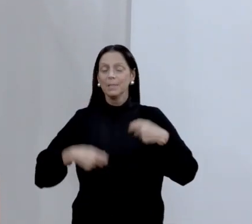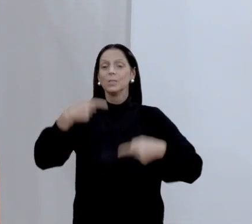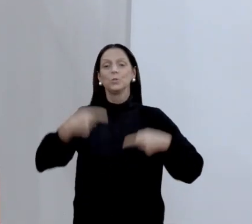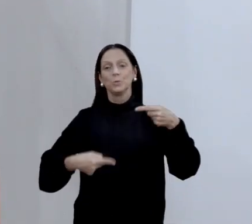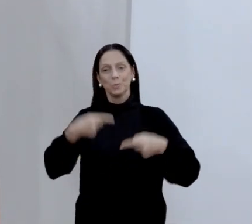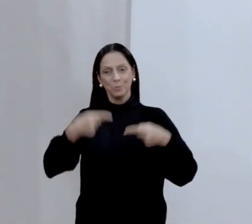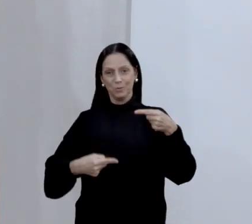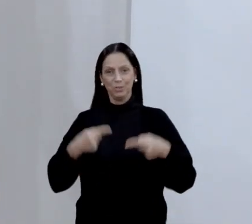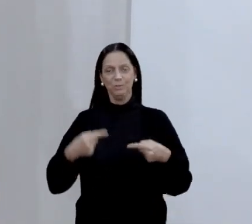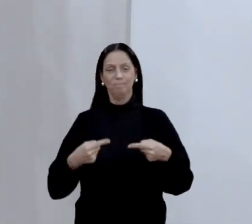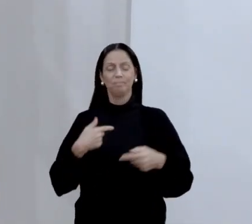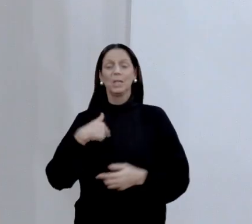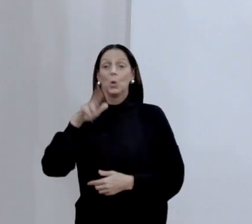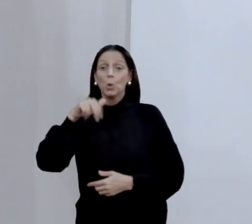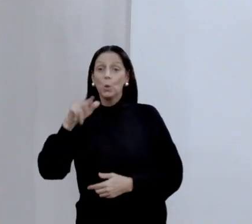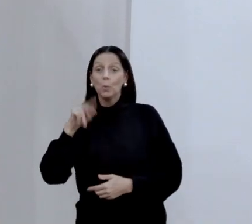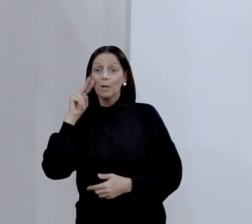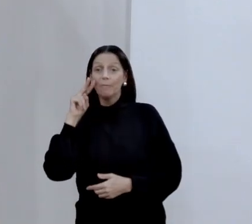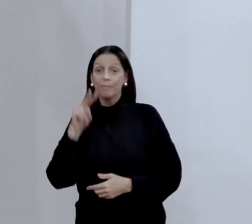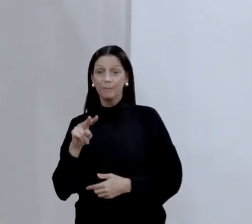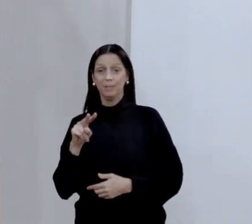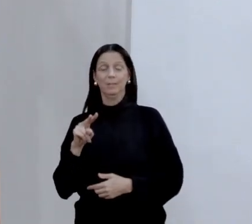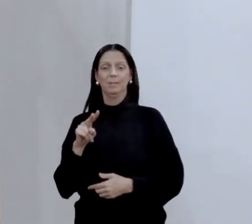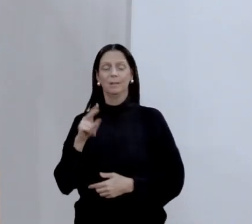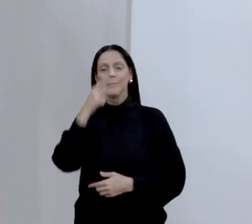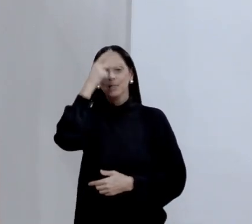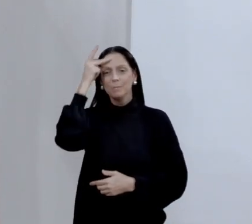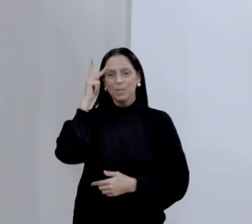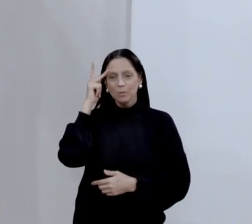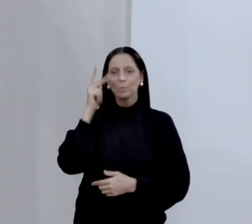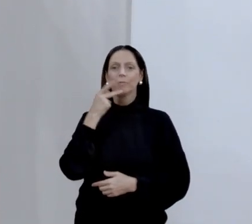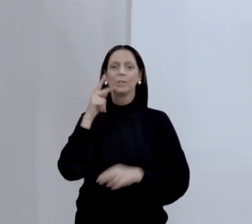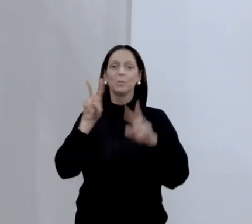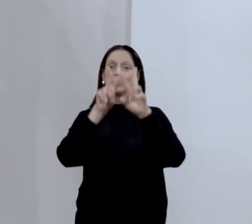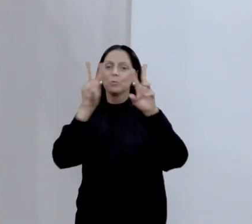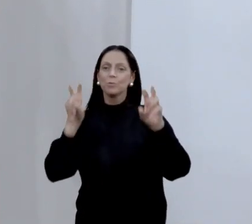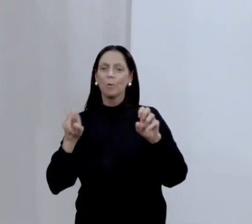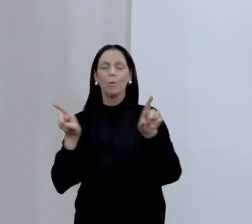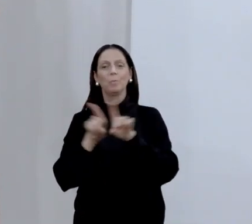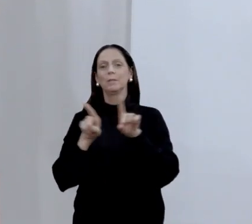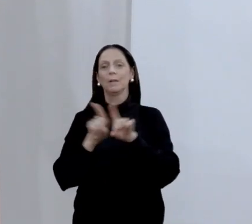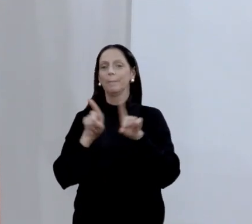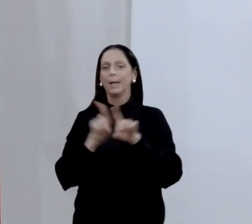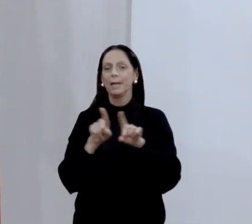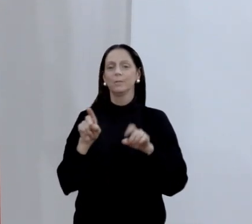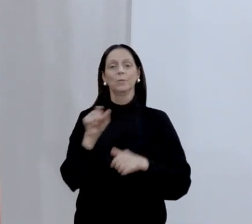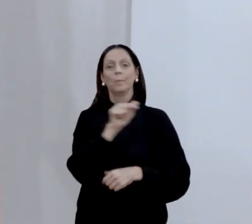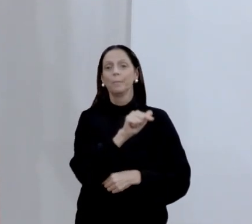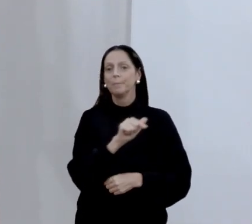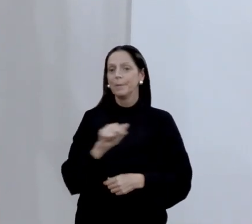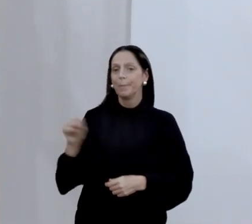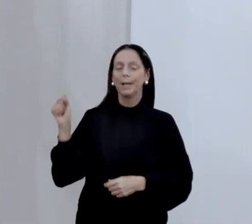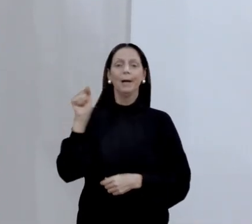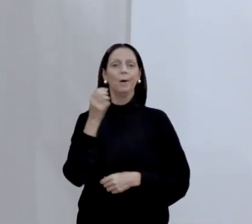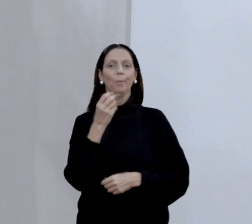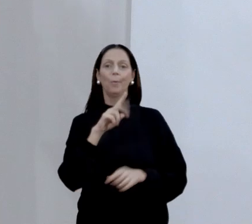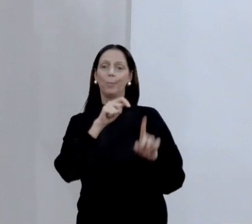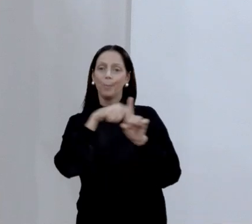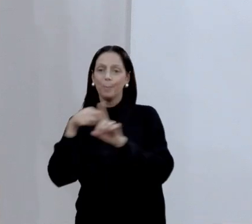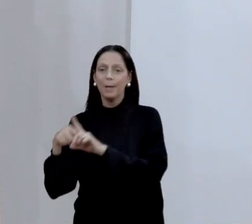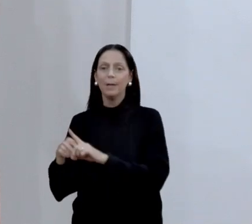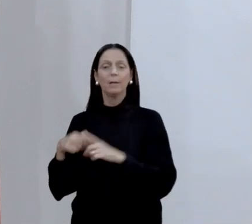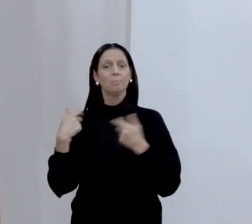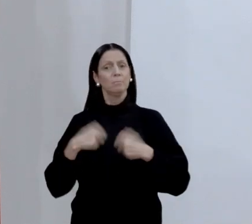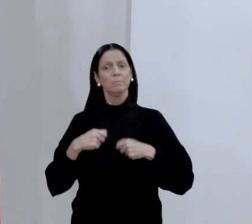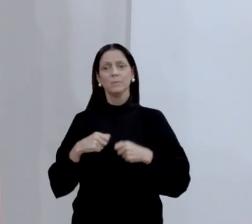tipo de coisa. Eu nunca ouvi alguma conversa a respeito de um bilhete de validade semanal ou mensal na nossa cidade. Isso tem que deixar